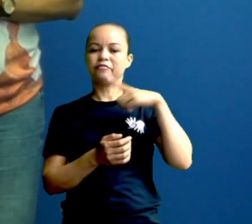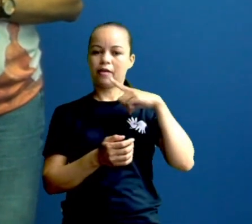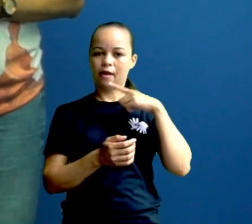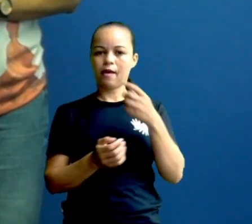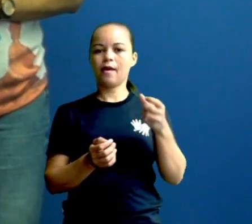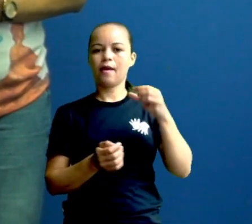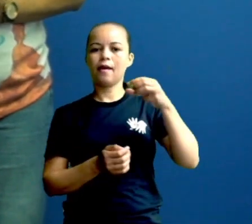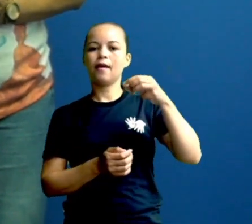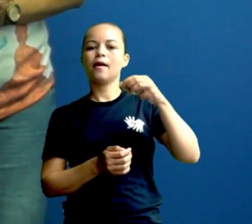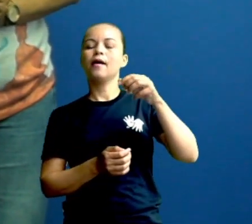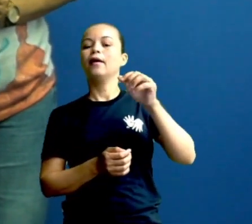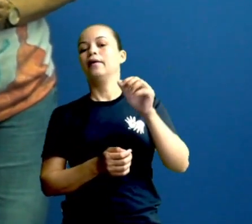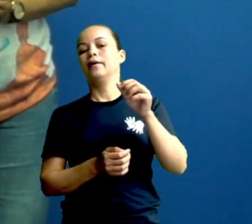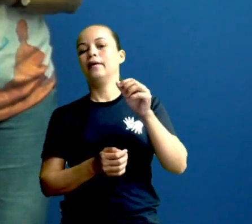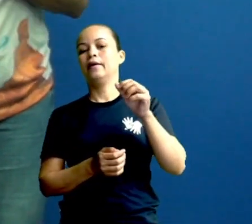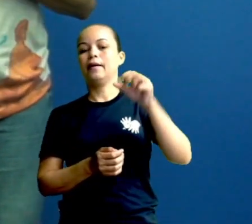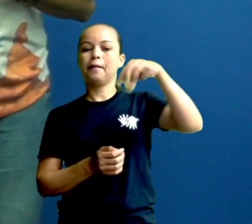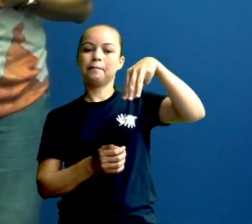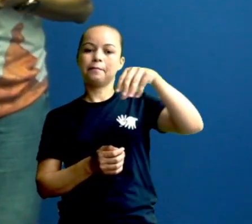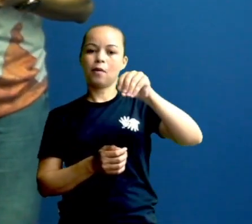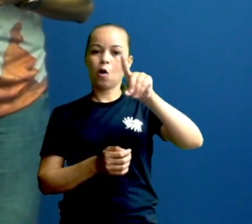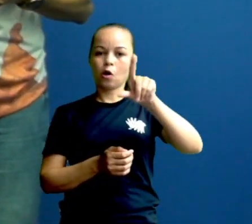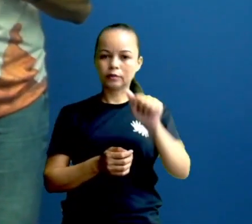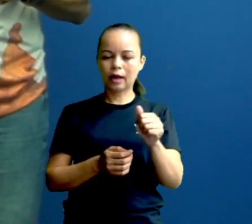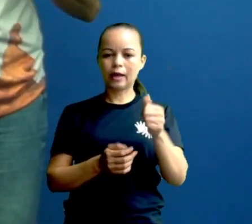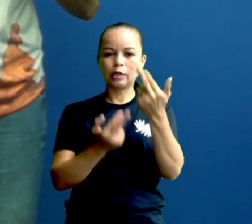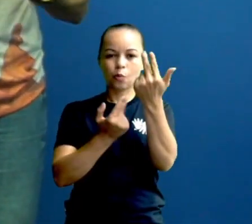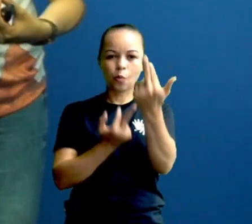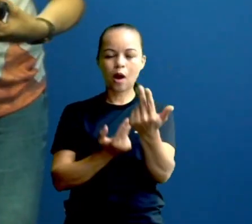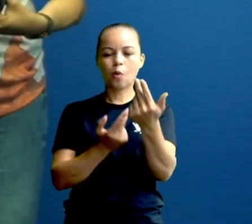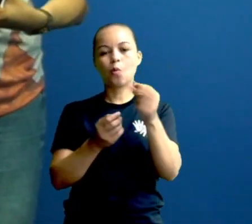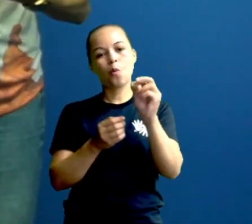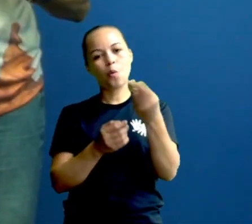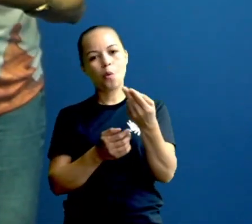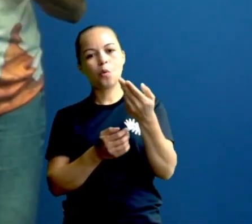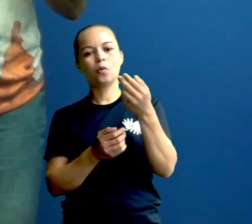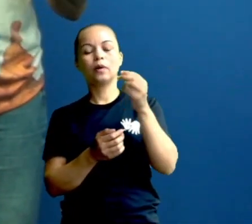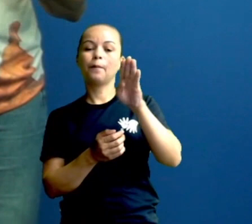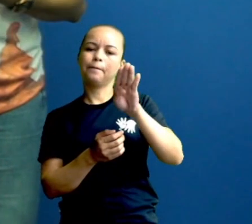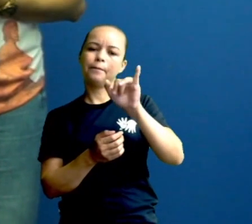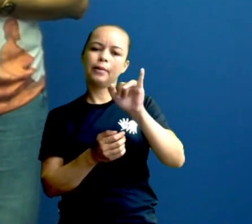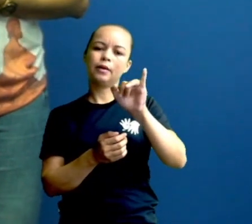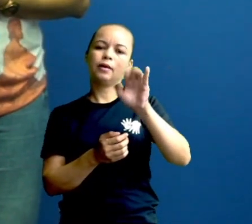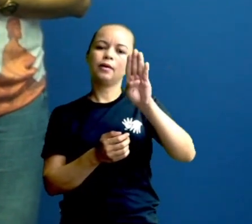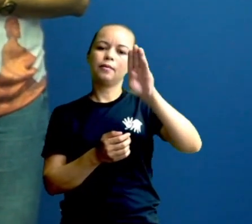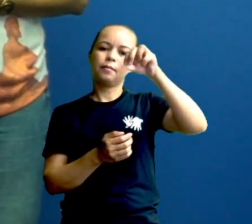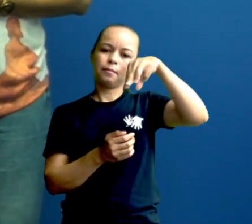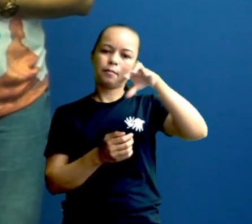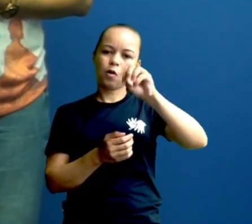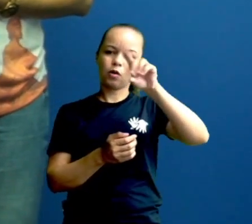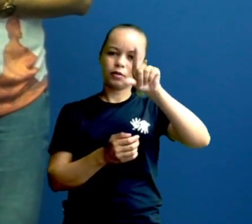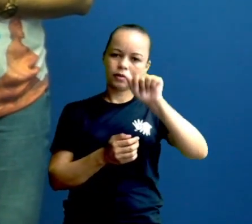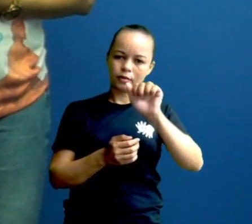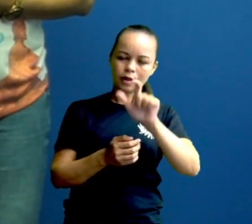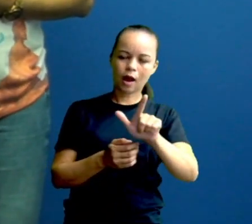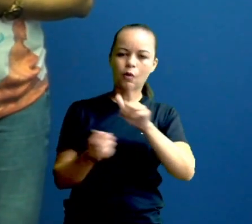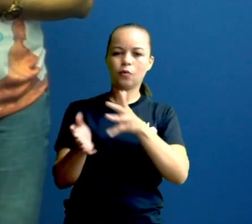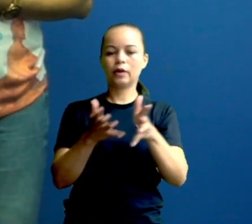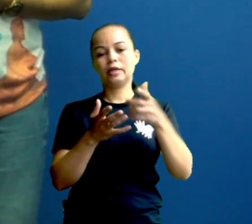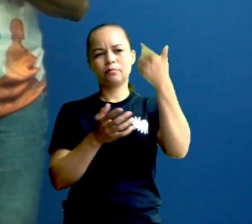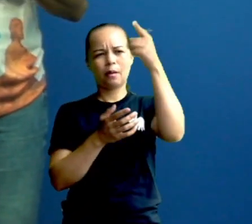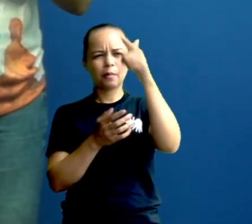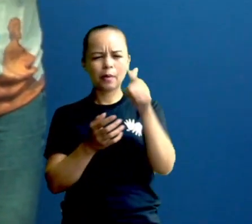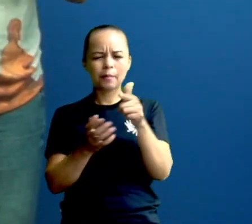repetição em que a quantidade é a mesma, eu posso chamar de bimodal, tá? E moda se tiver apenas um número